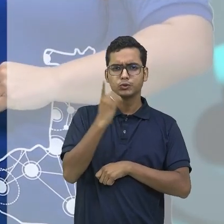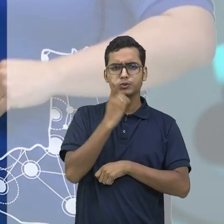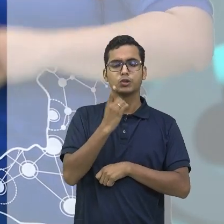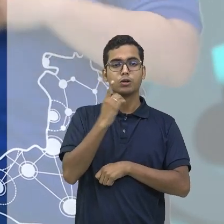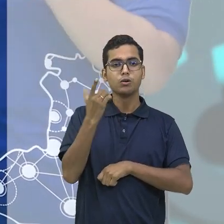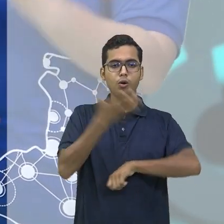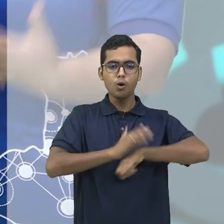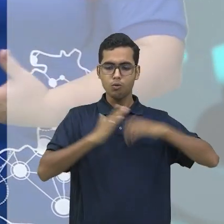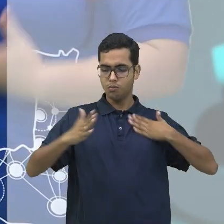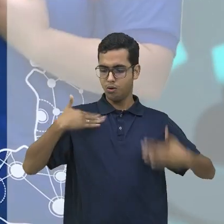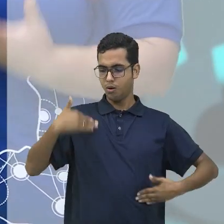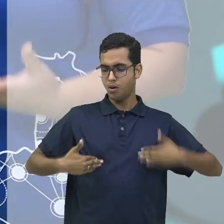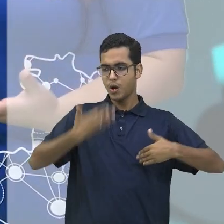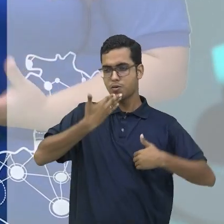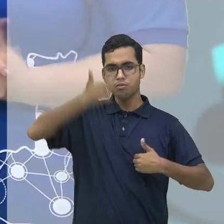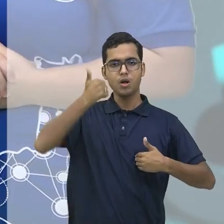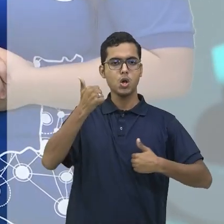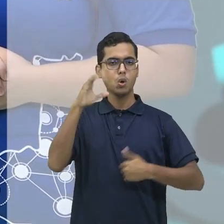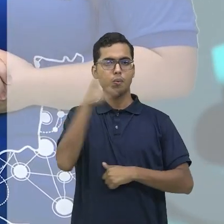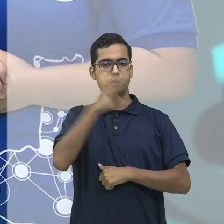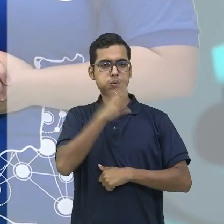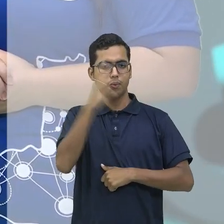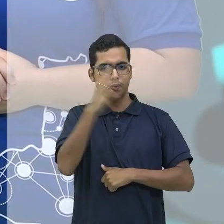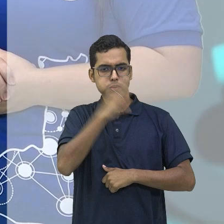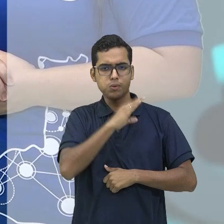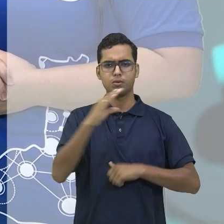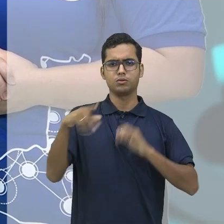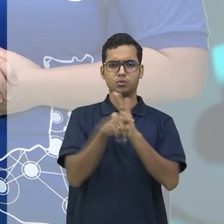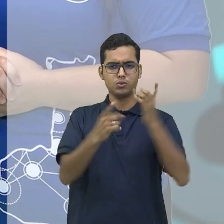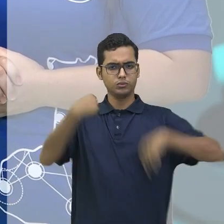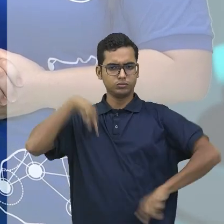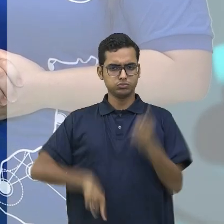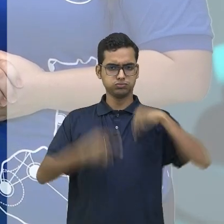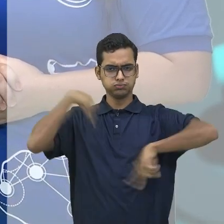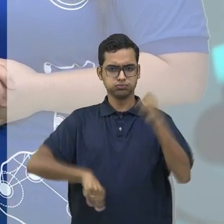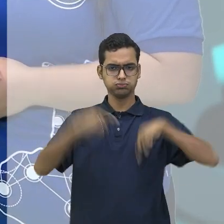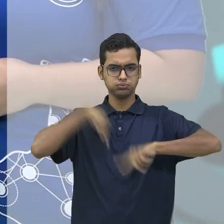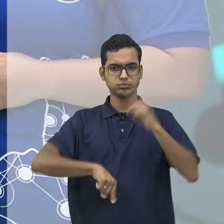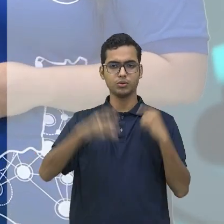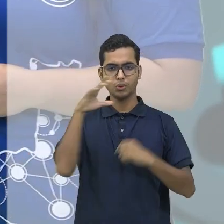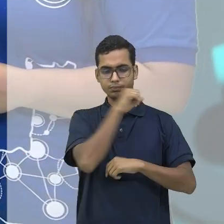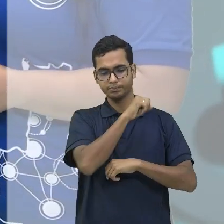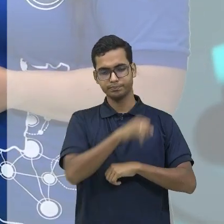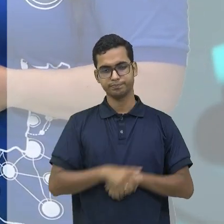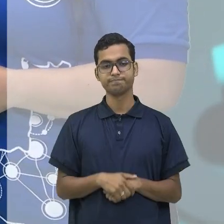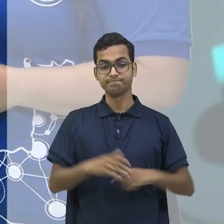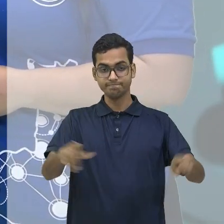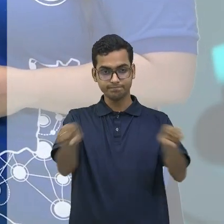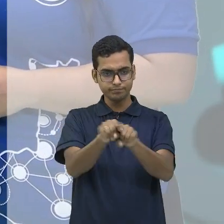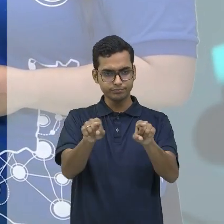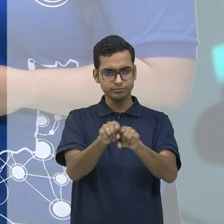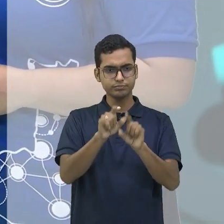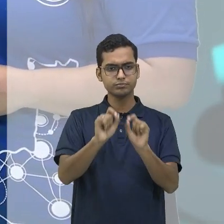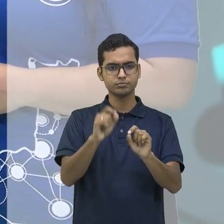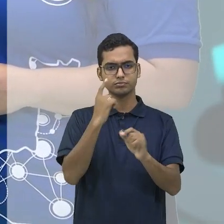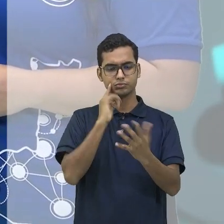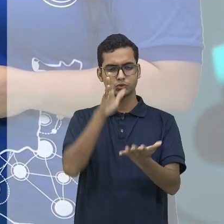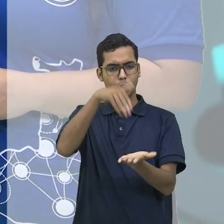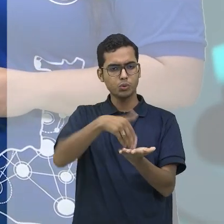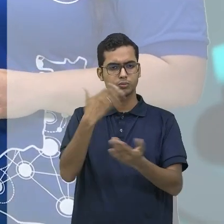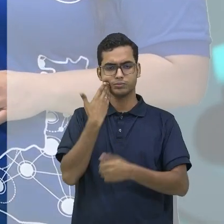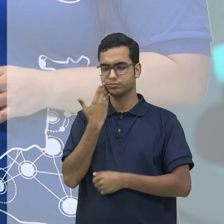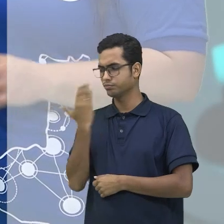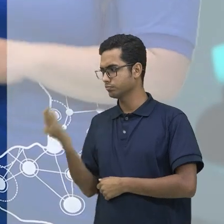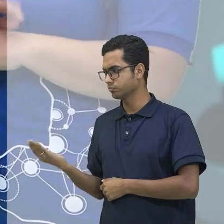corpo e aí você vai acelerando o seu metabolismo. Isso é muito importante. E olha só, esse